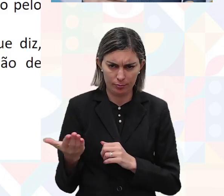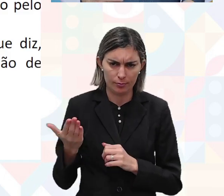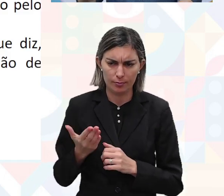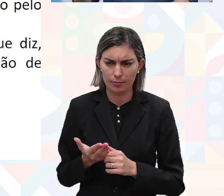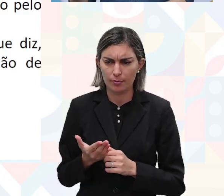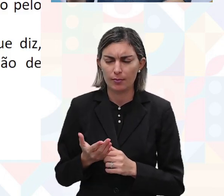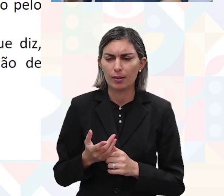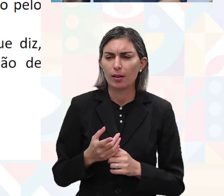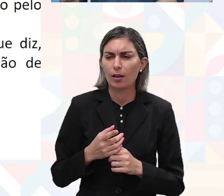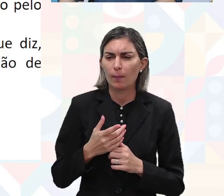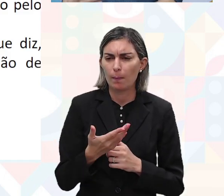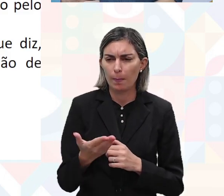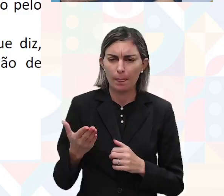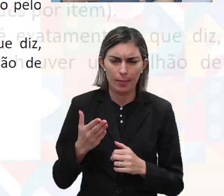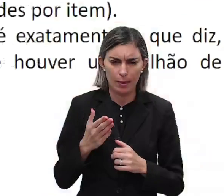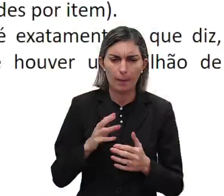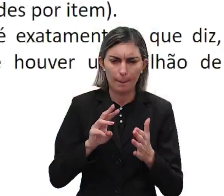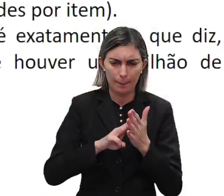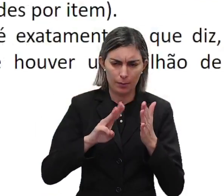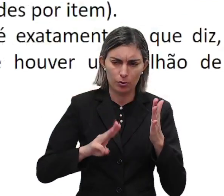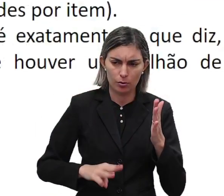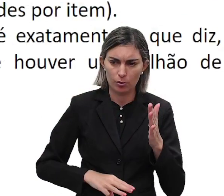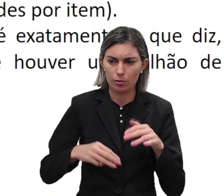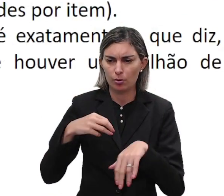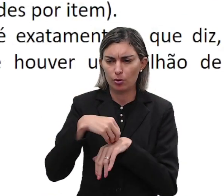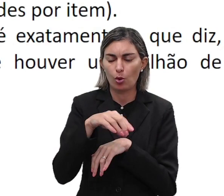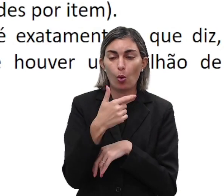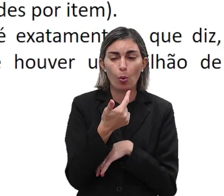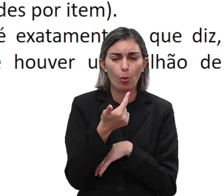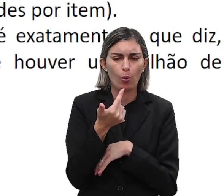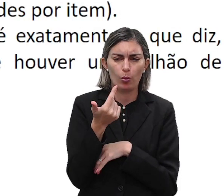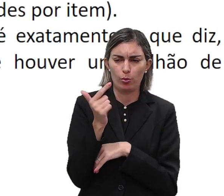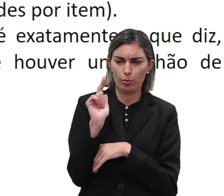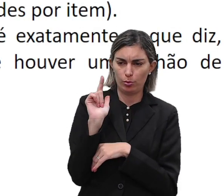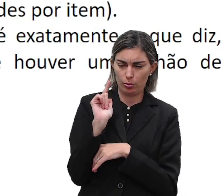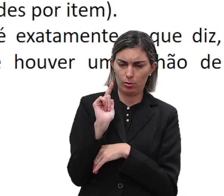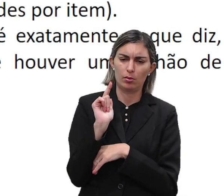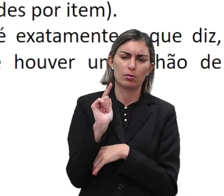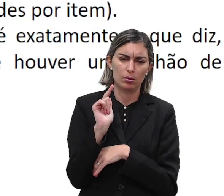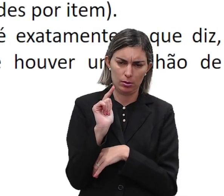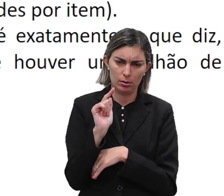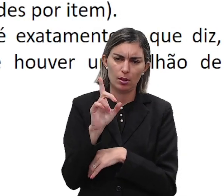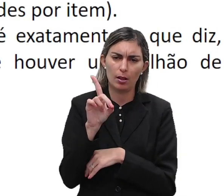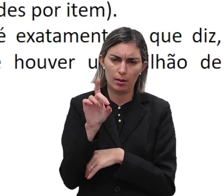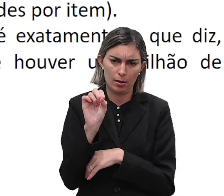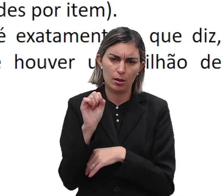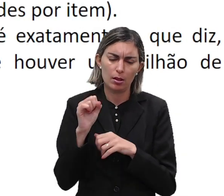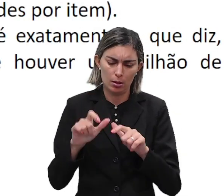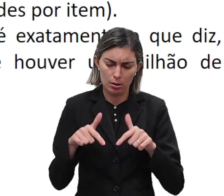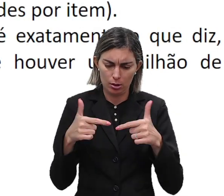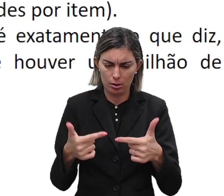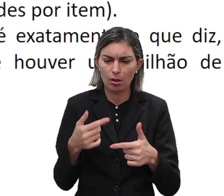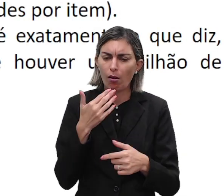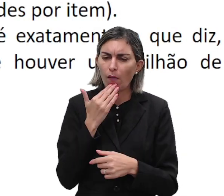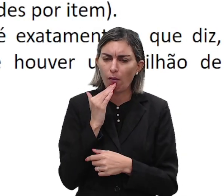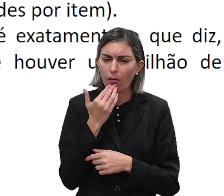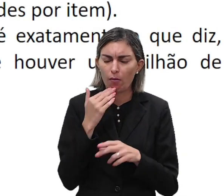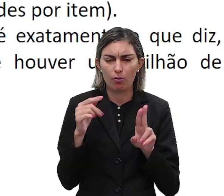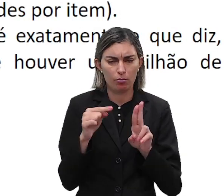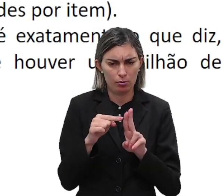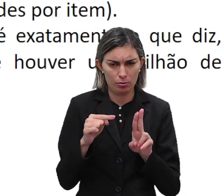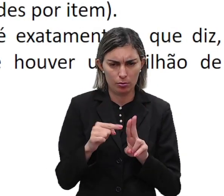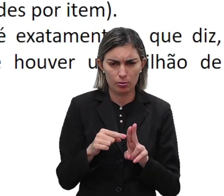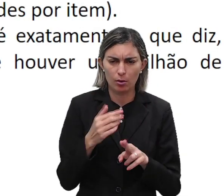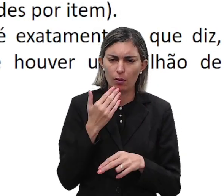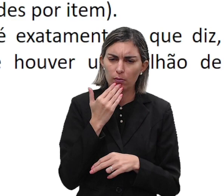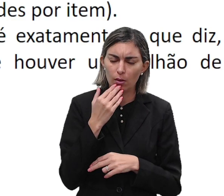disso, essa metodologia traz outros índices de desempenho. O defeito por unidade, o defeito